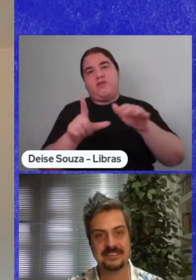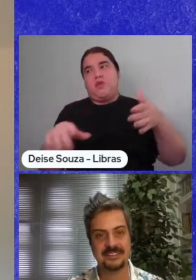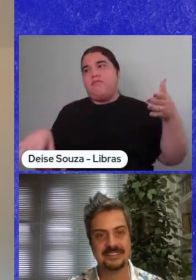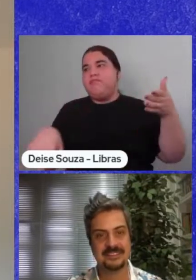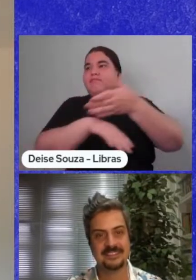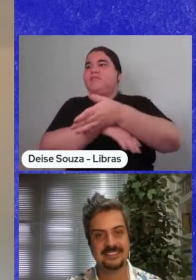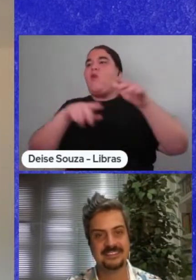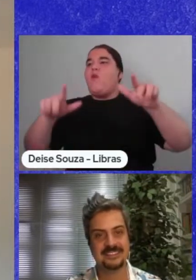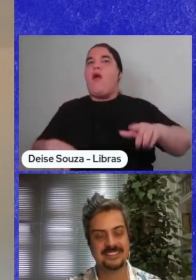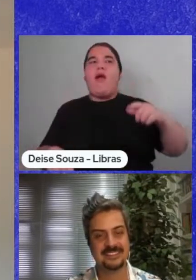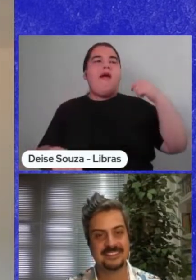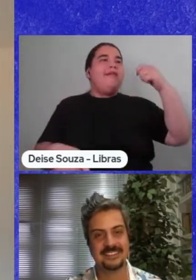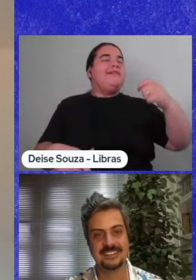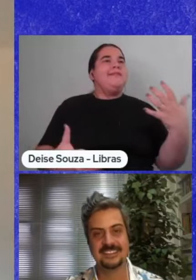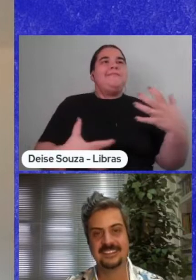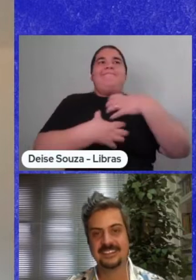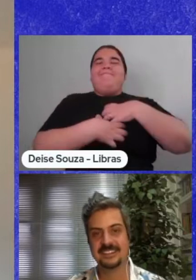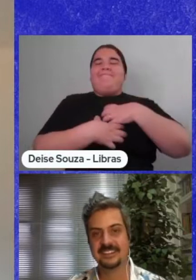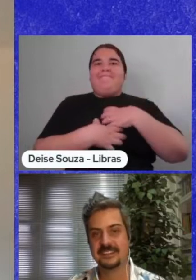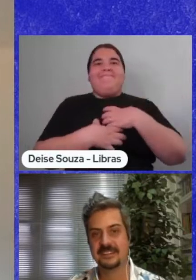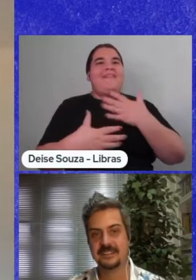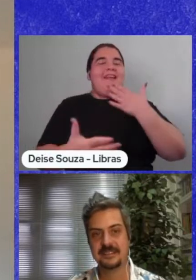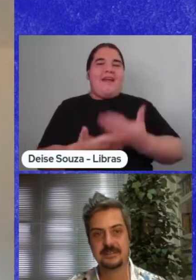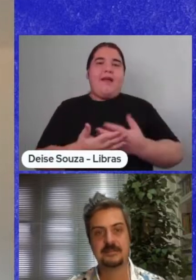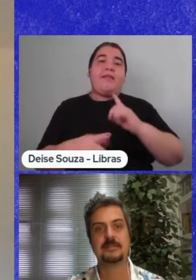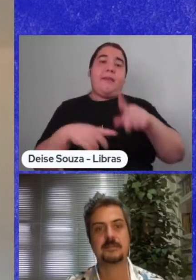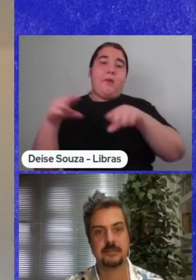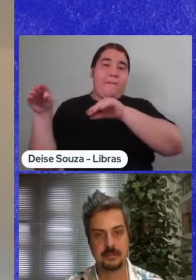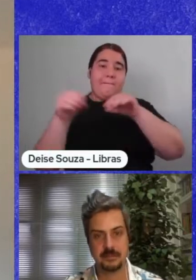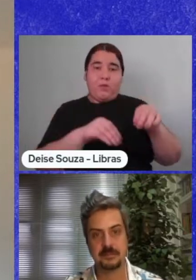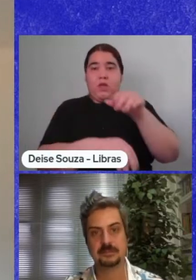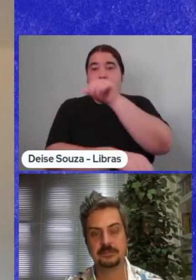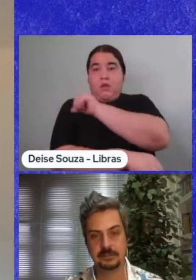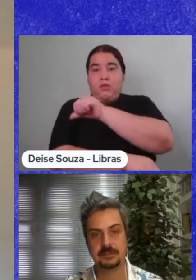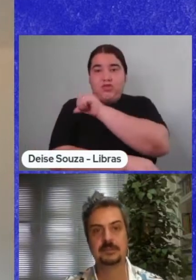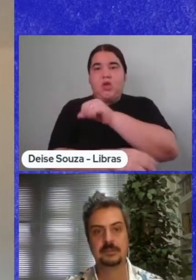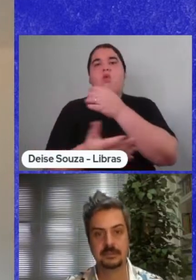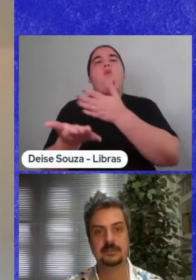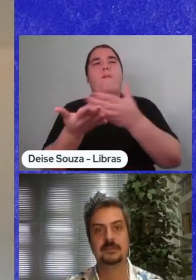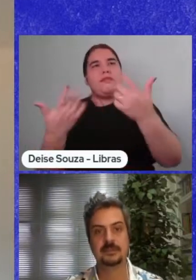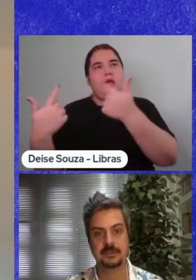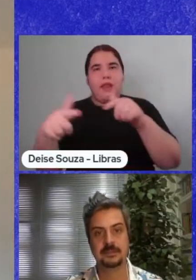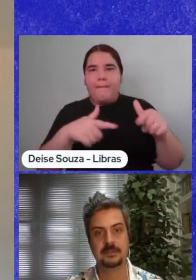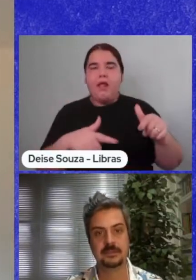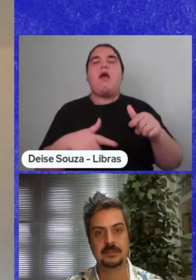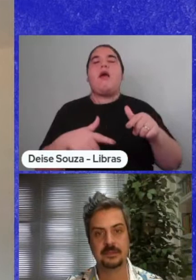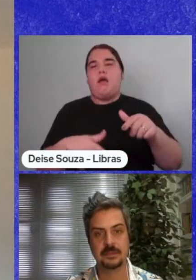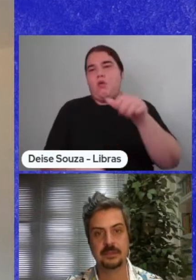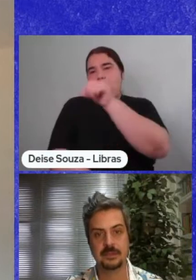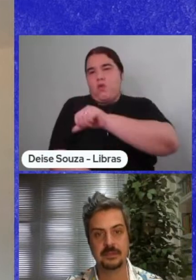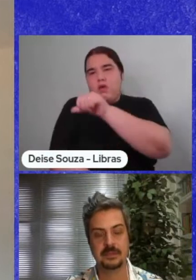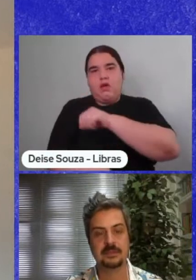fiquei encantada. Depois desse filme, me mudei para o Rio de Janeiro, comecei a fazer uns trabalhos por lá, participei da